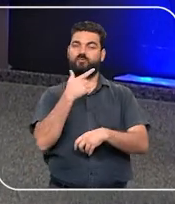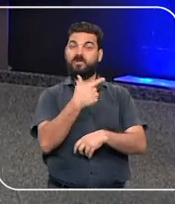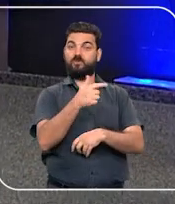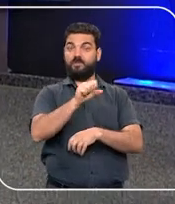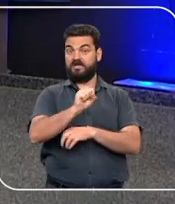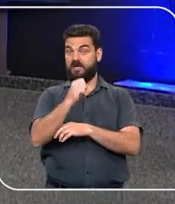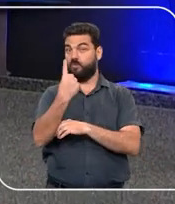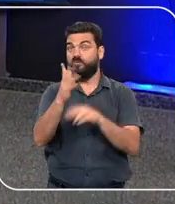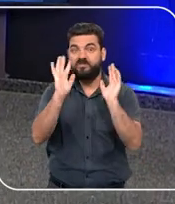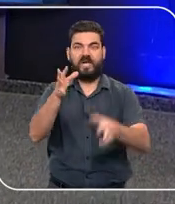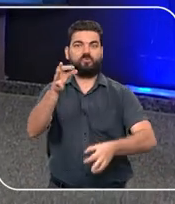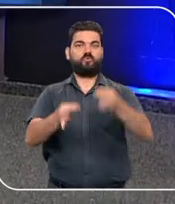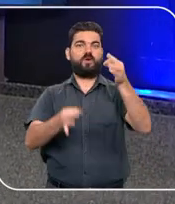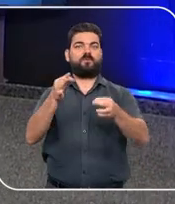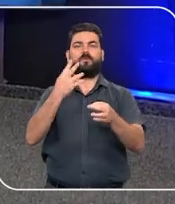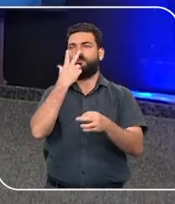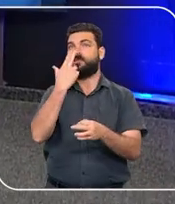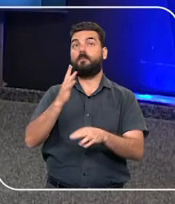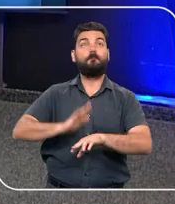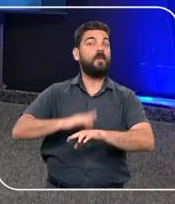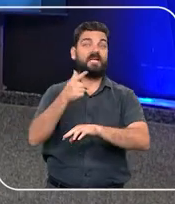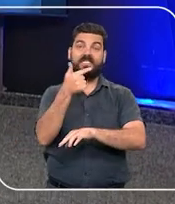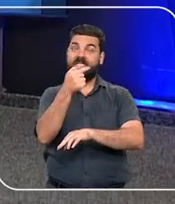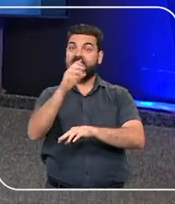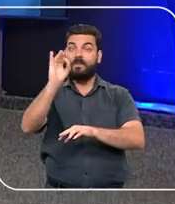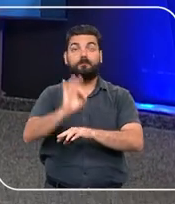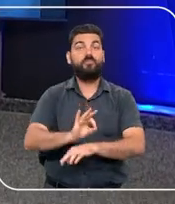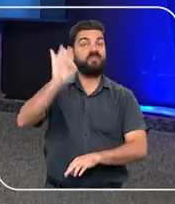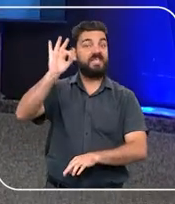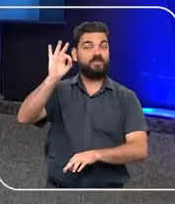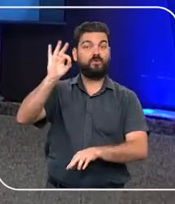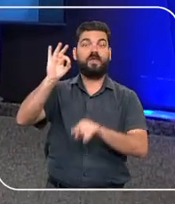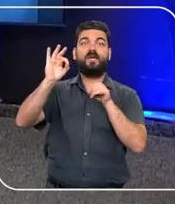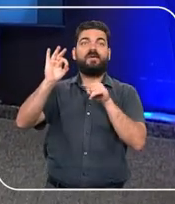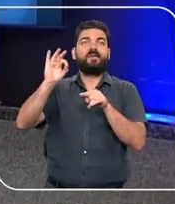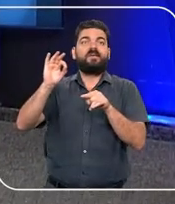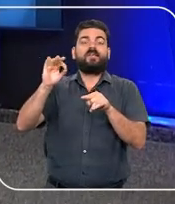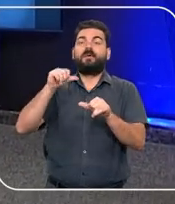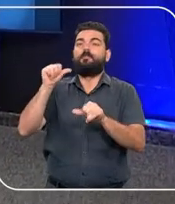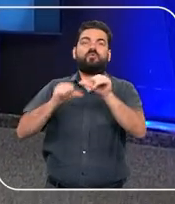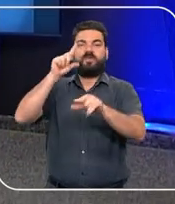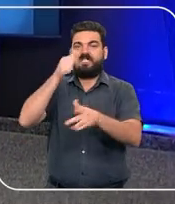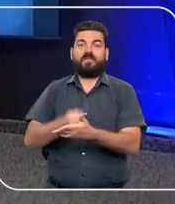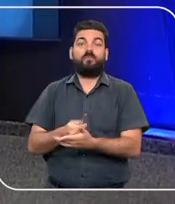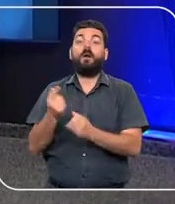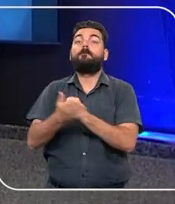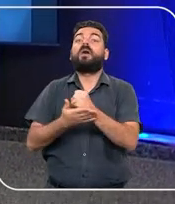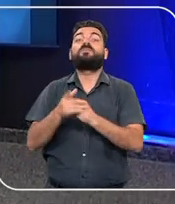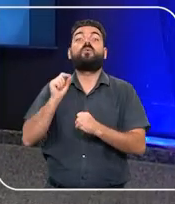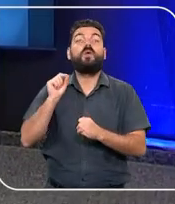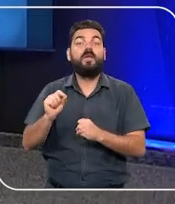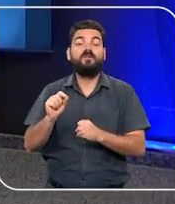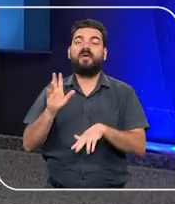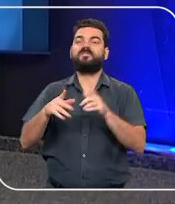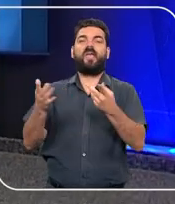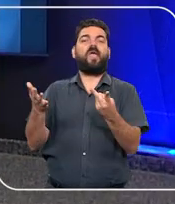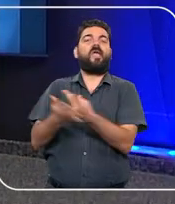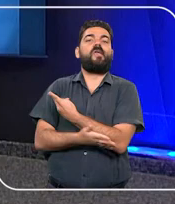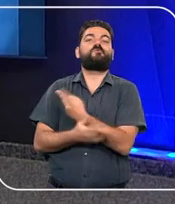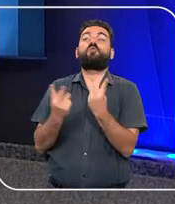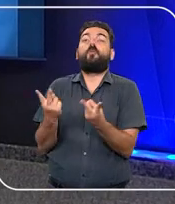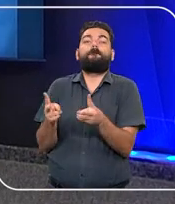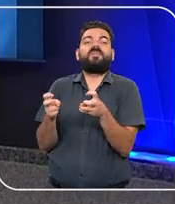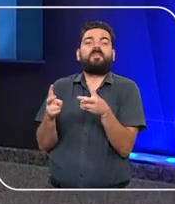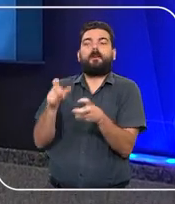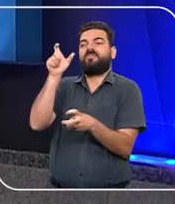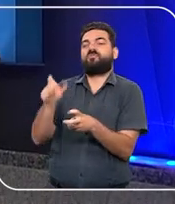281 julgados ou seja mais de 70% do total que tiveram como fundamento a existência de